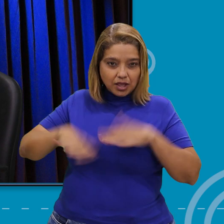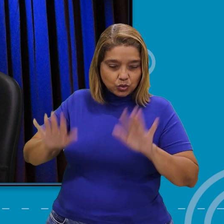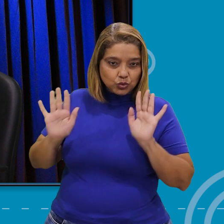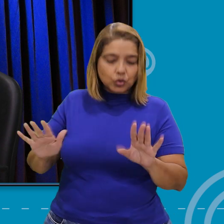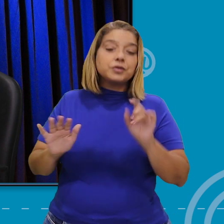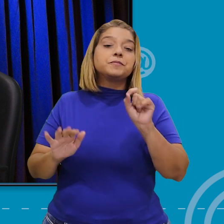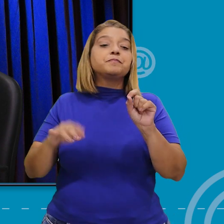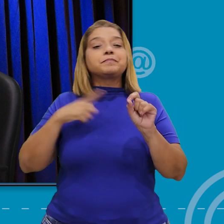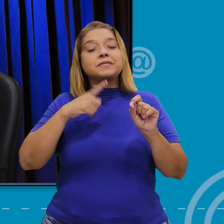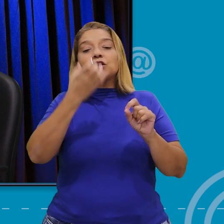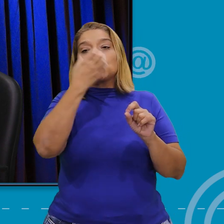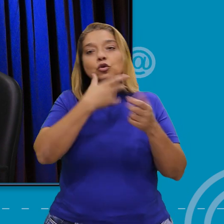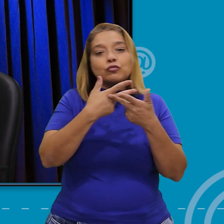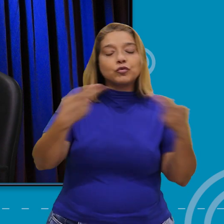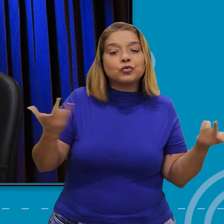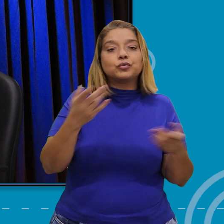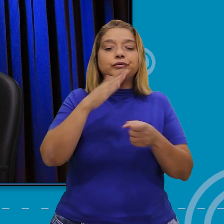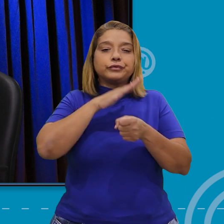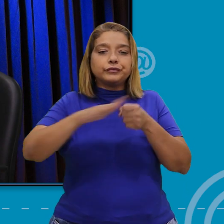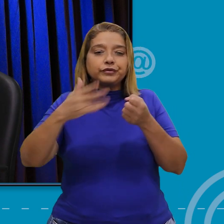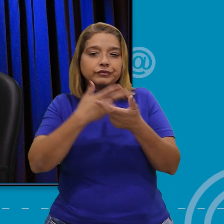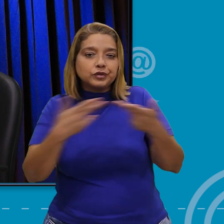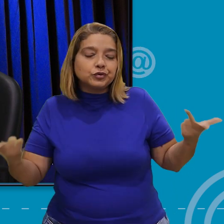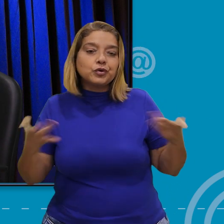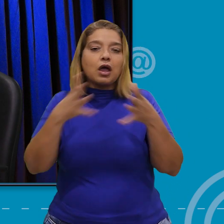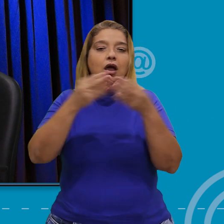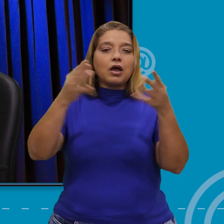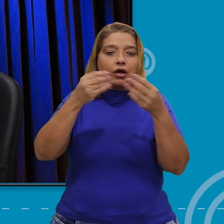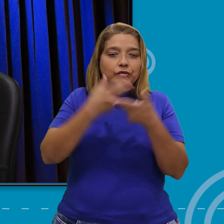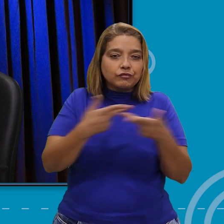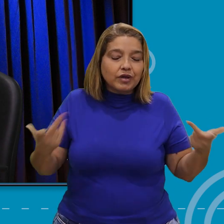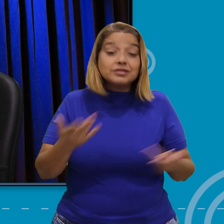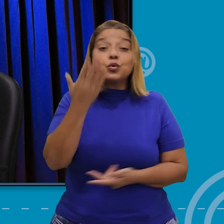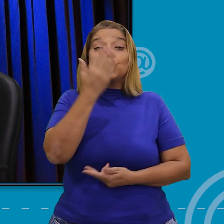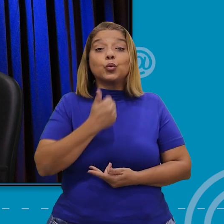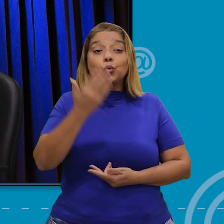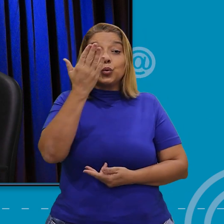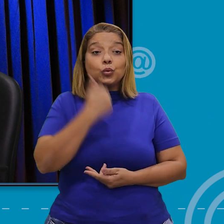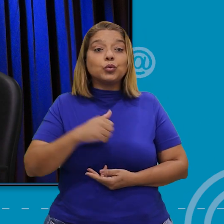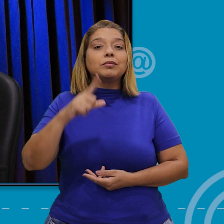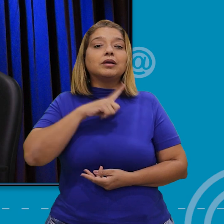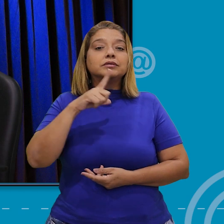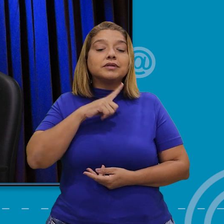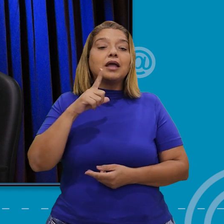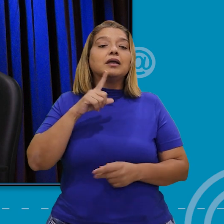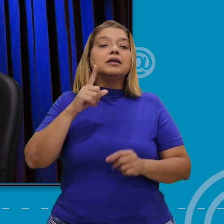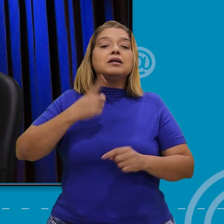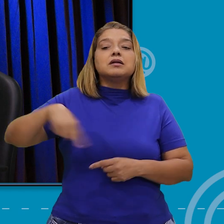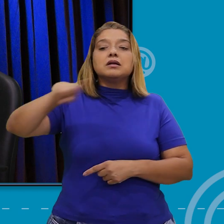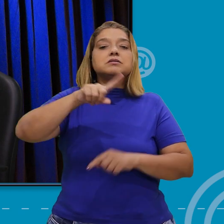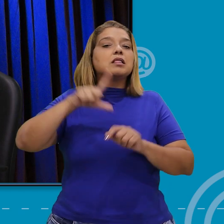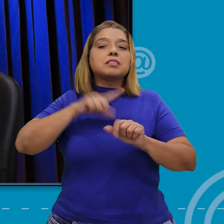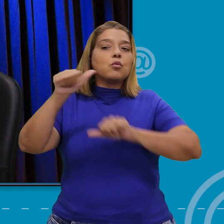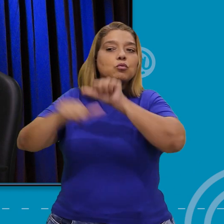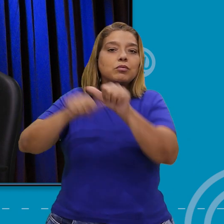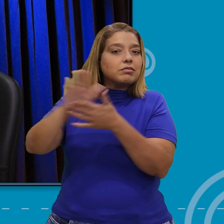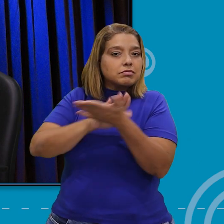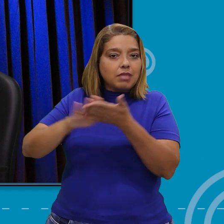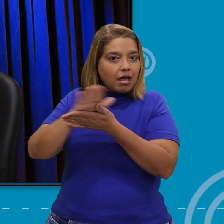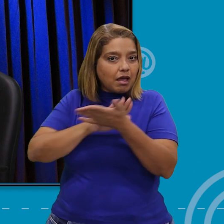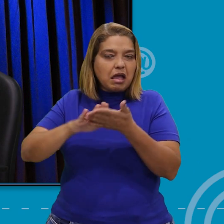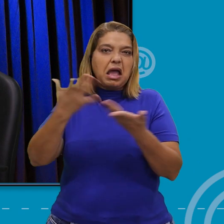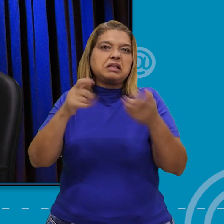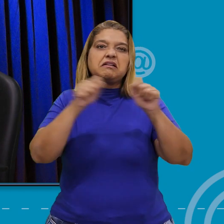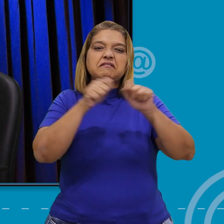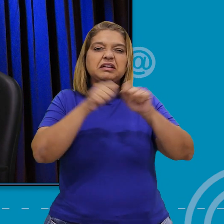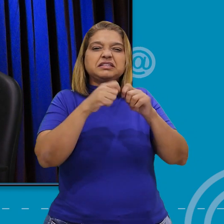vem o grupo, né, das frutas, das verduras, dos legumes, e os alimentos que sofreram pequenas modificações, são os